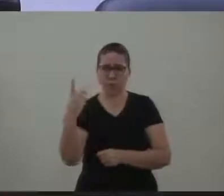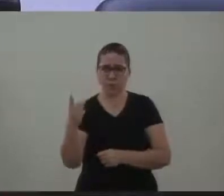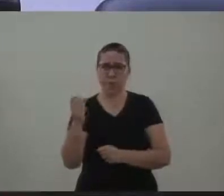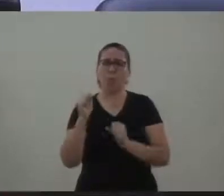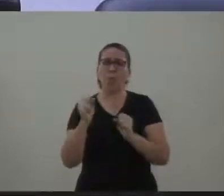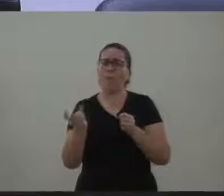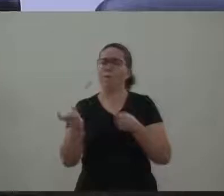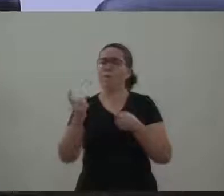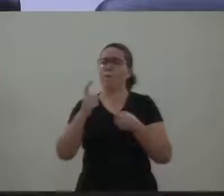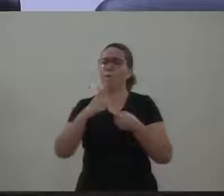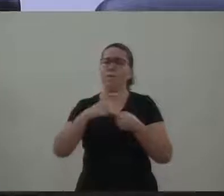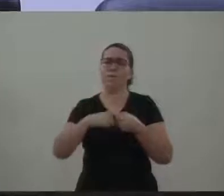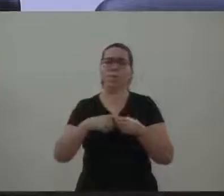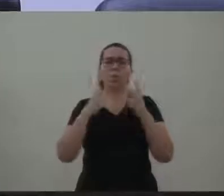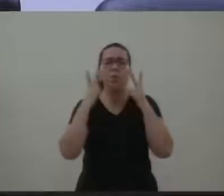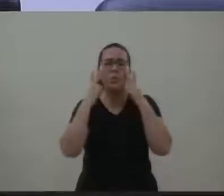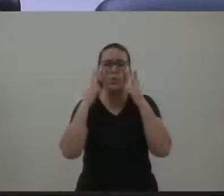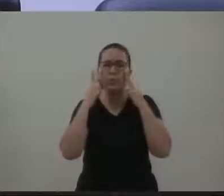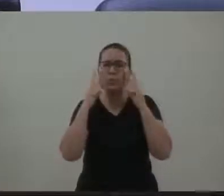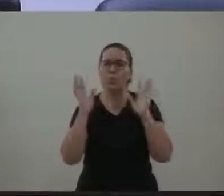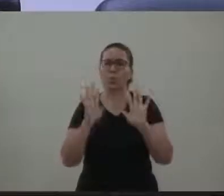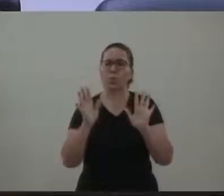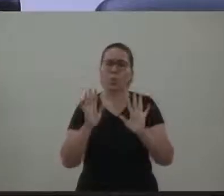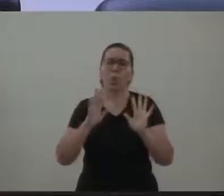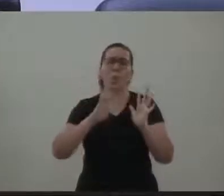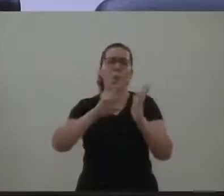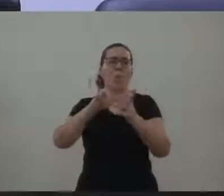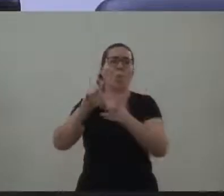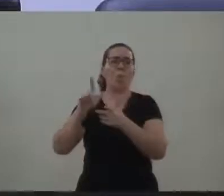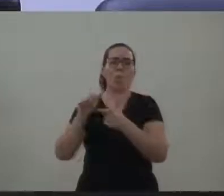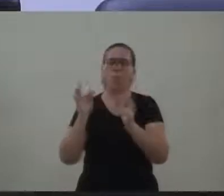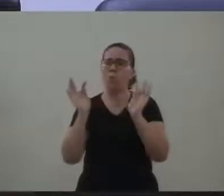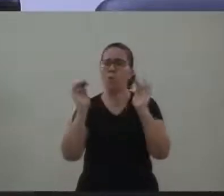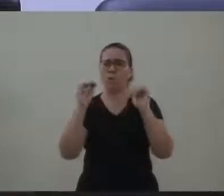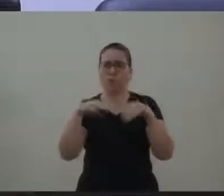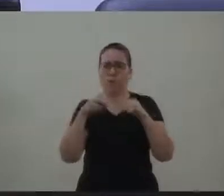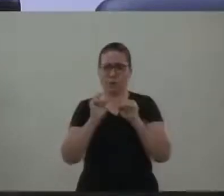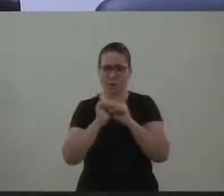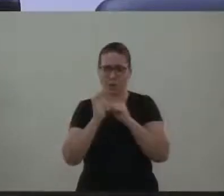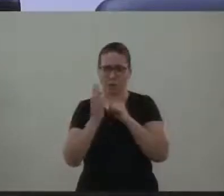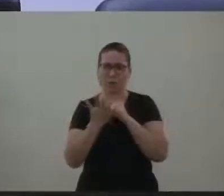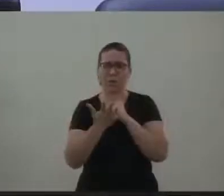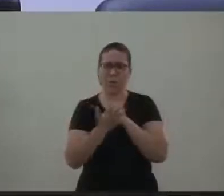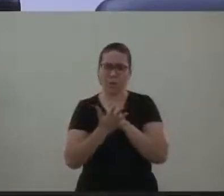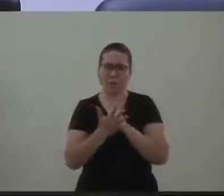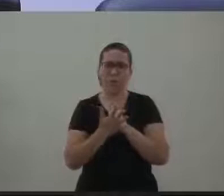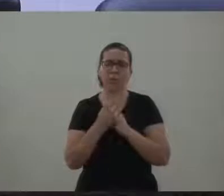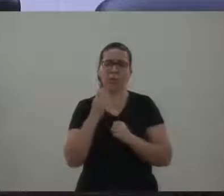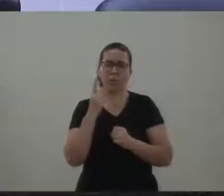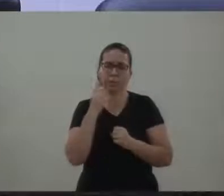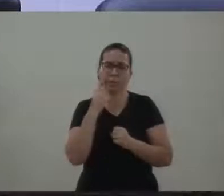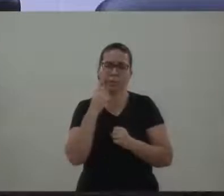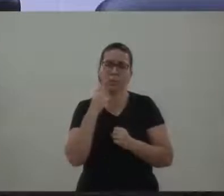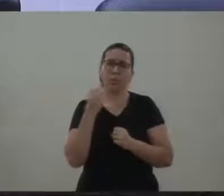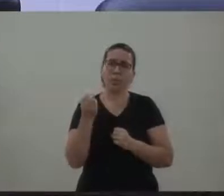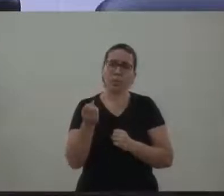estar restabelecendo aí o mundo, né, com o fim da Covid e uma nova e uma